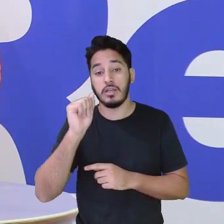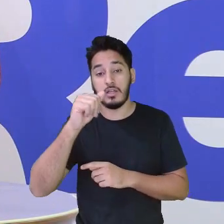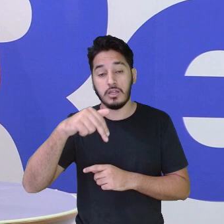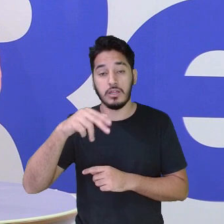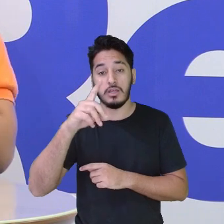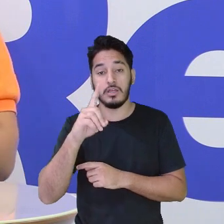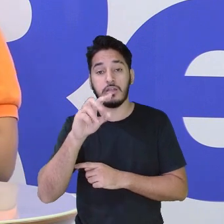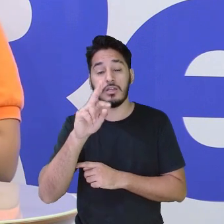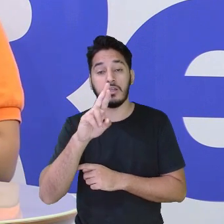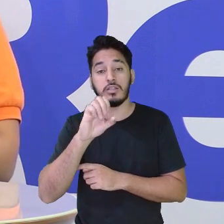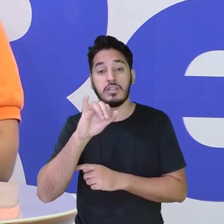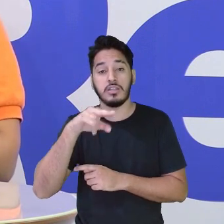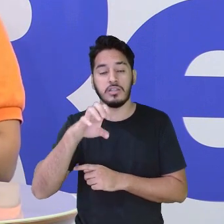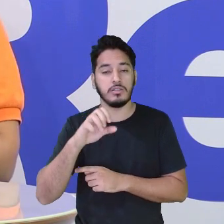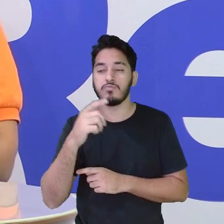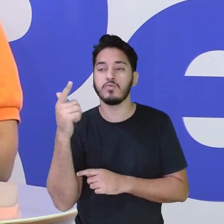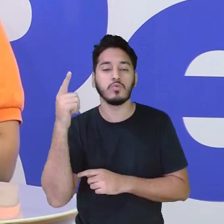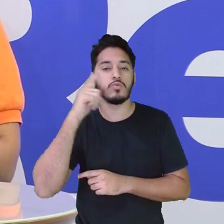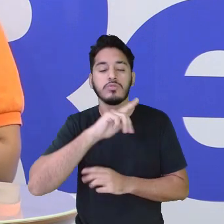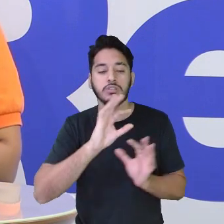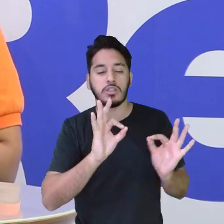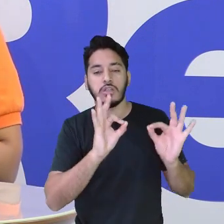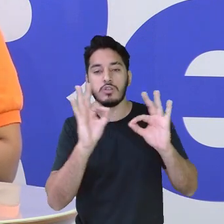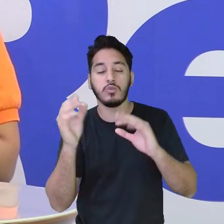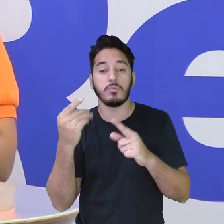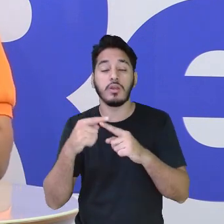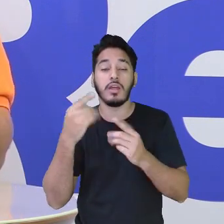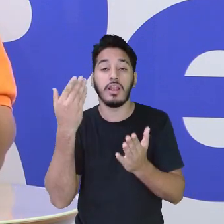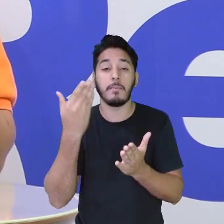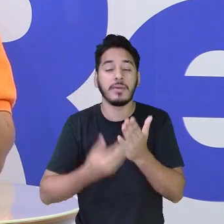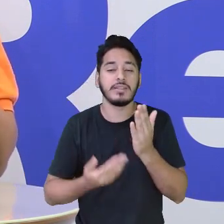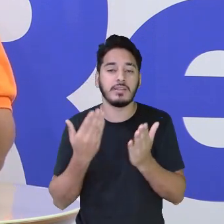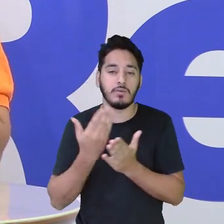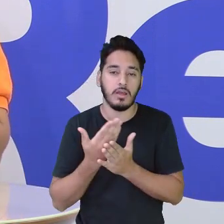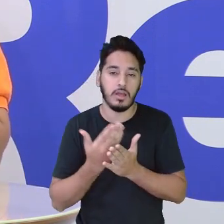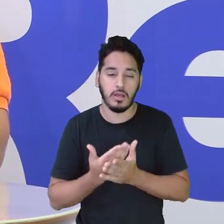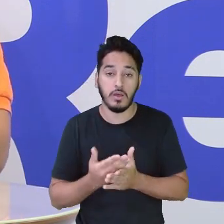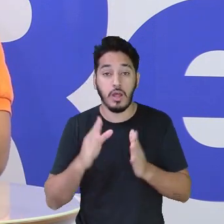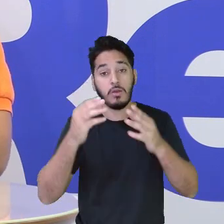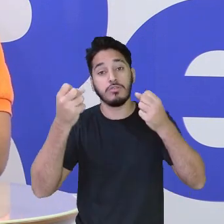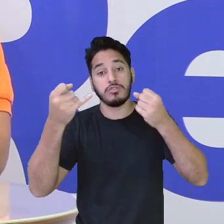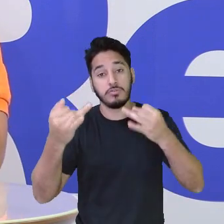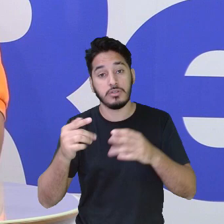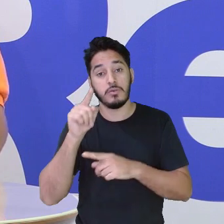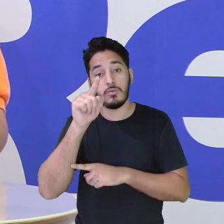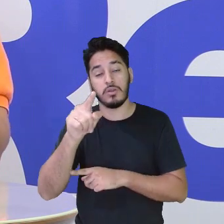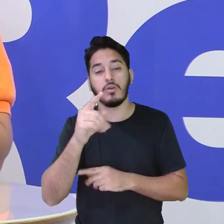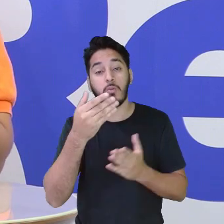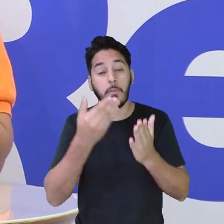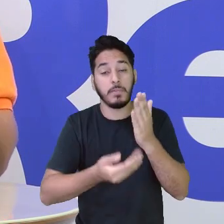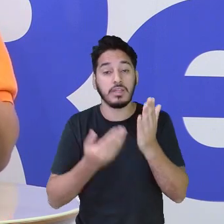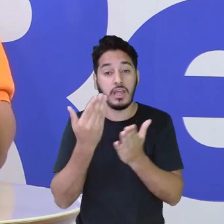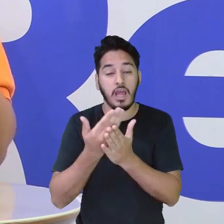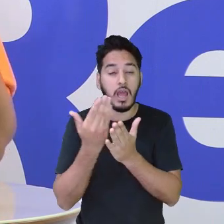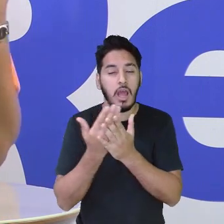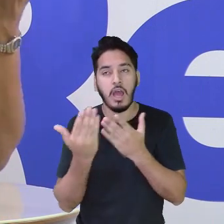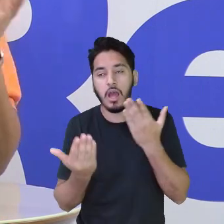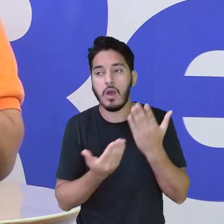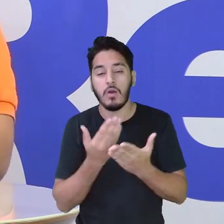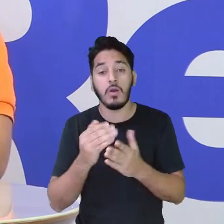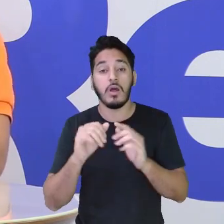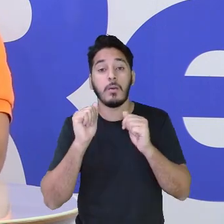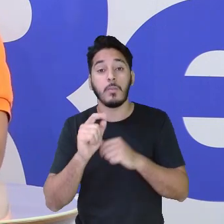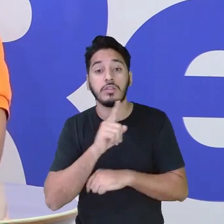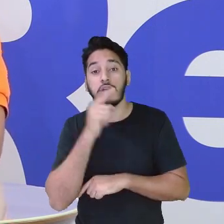Andrene, ela disse que não conseguiu acompanhar a leitura anterior porque ela perdeu a aula. Entendi. Aí eu expliquei para ela aqui que quando ela perder a aula por algum motivo,